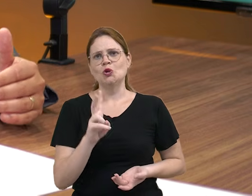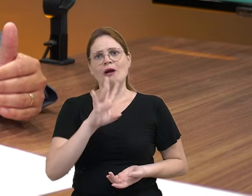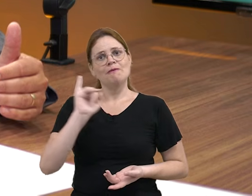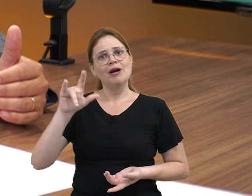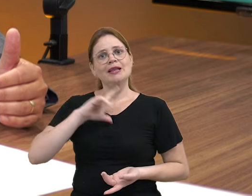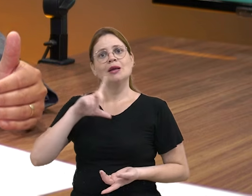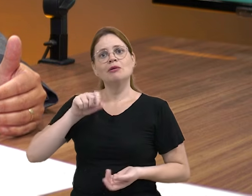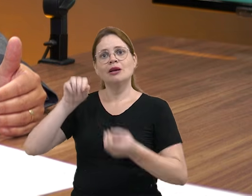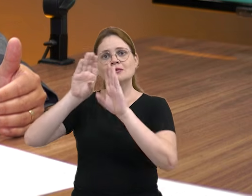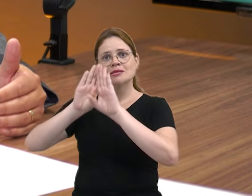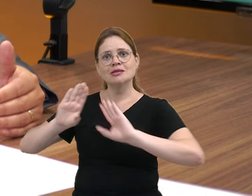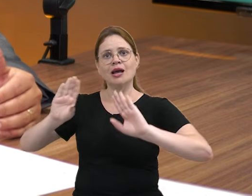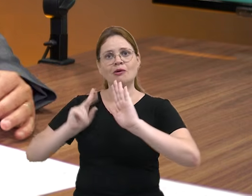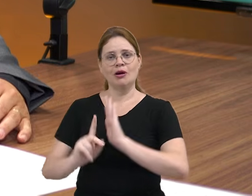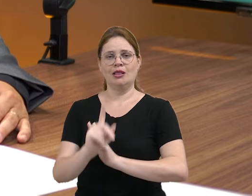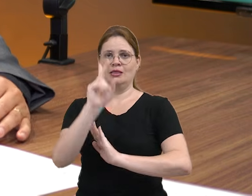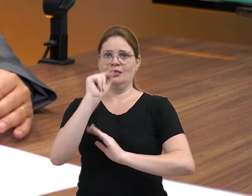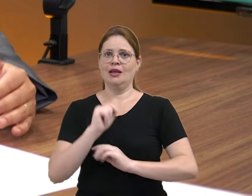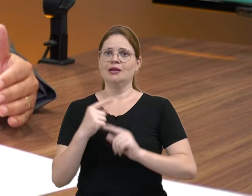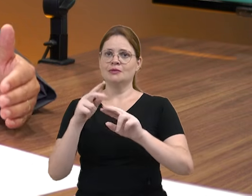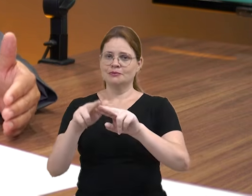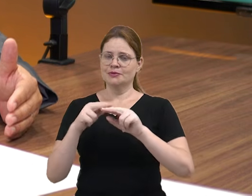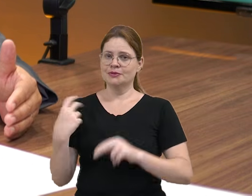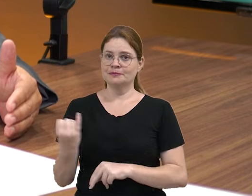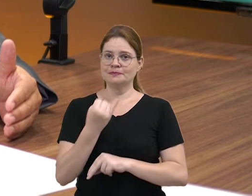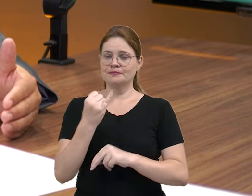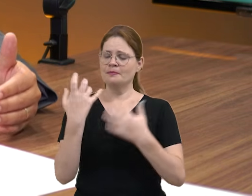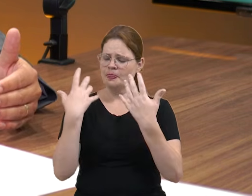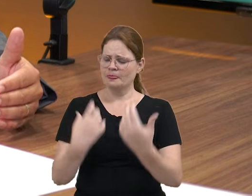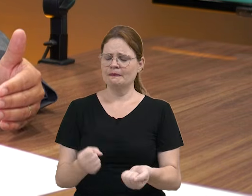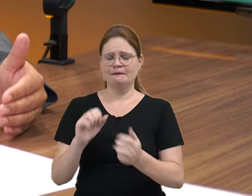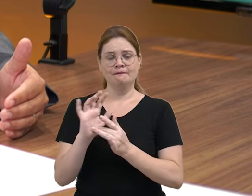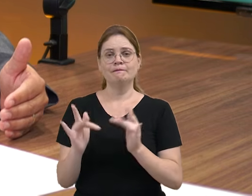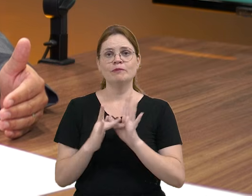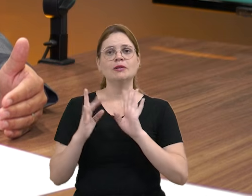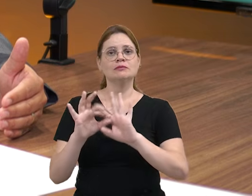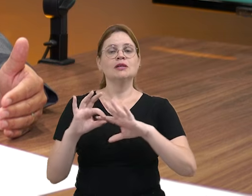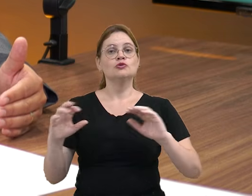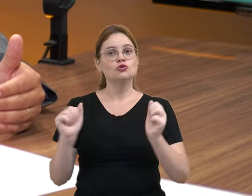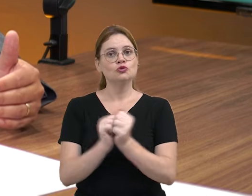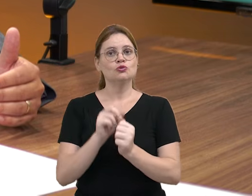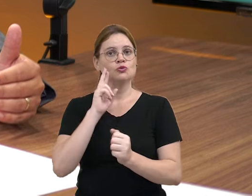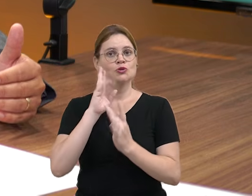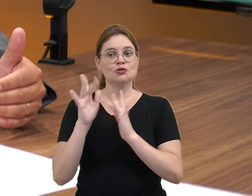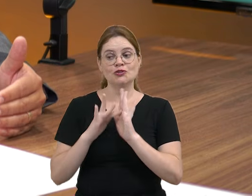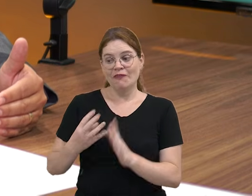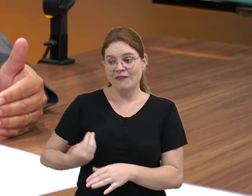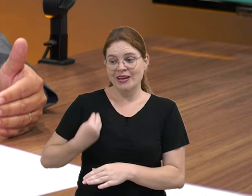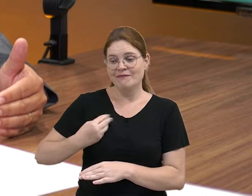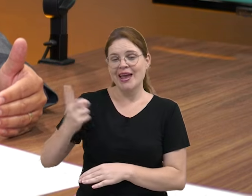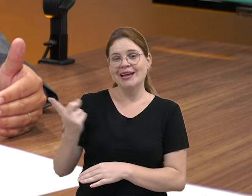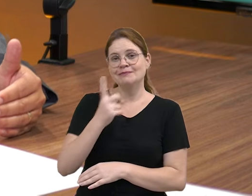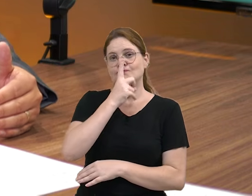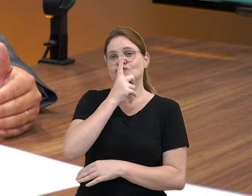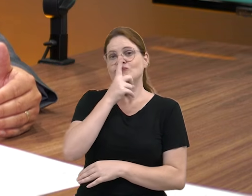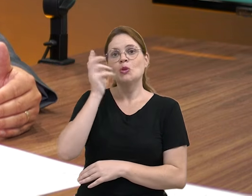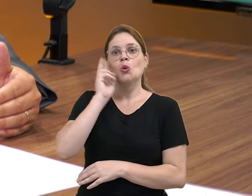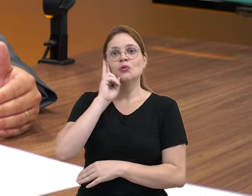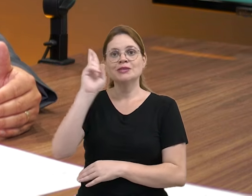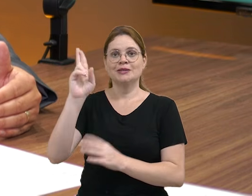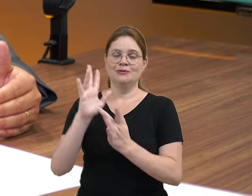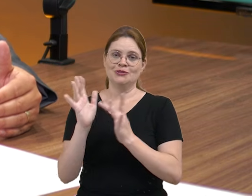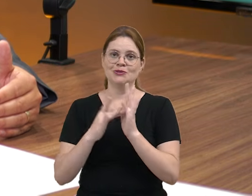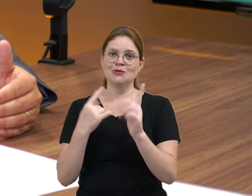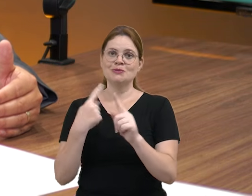é fundamental estarmos no Senhor Jesus, aceitar a Jesus, viver com o Senhor,